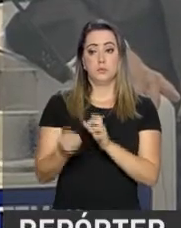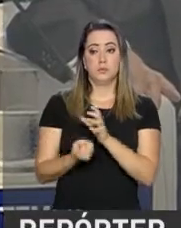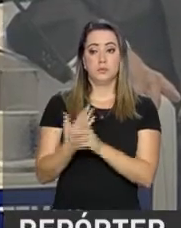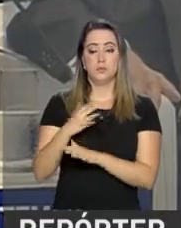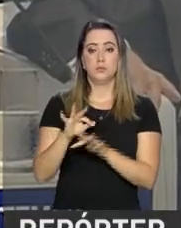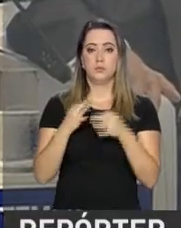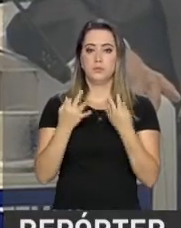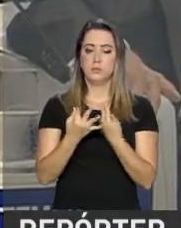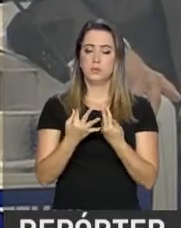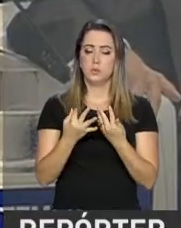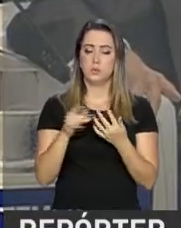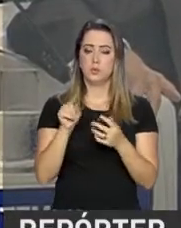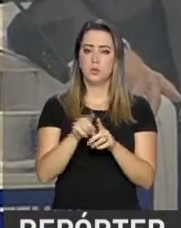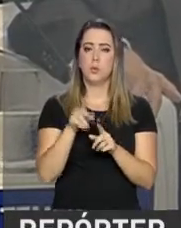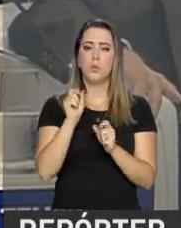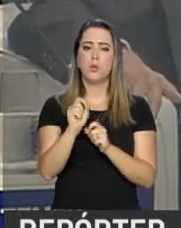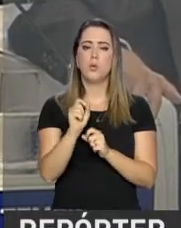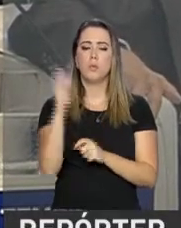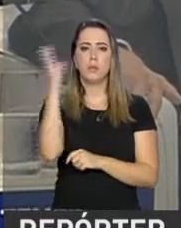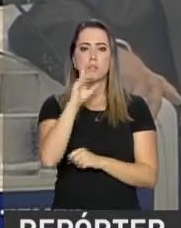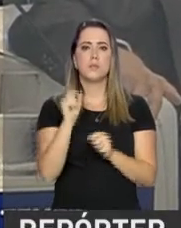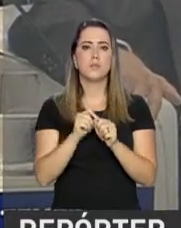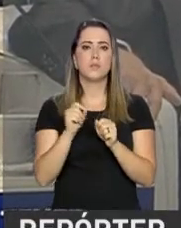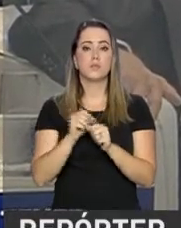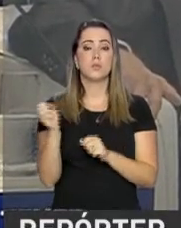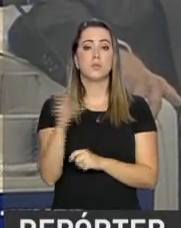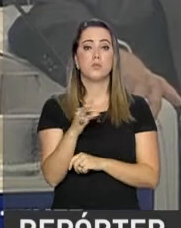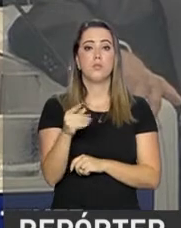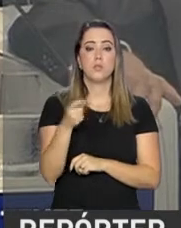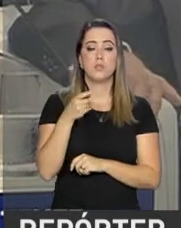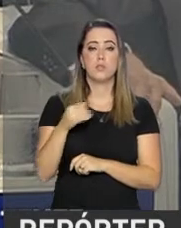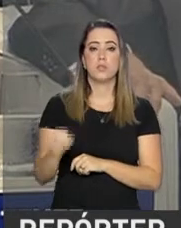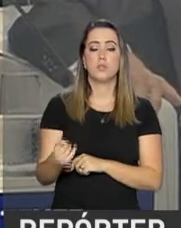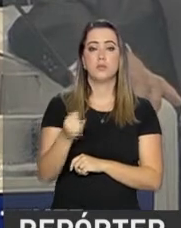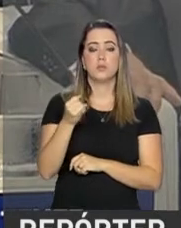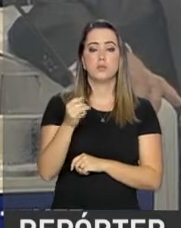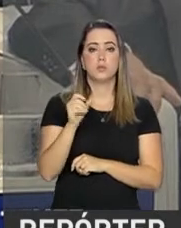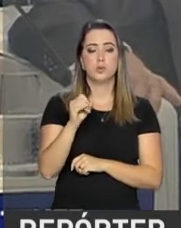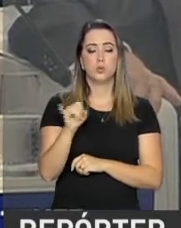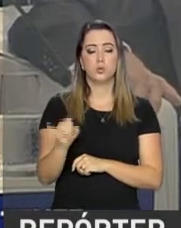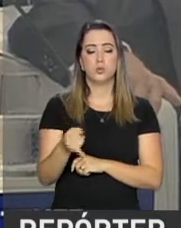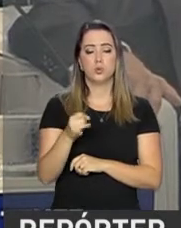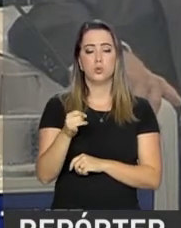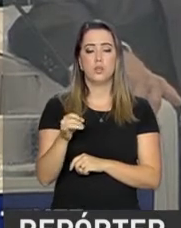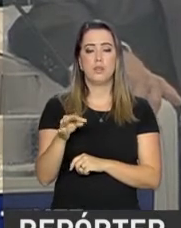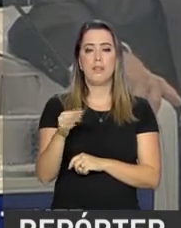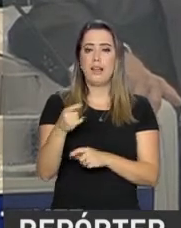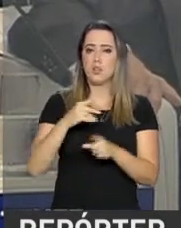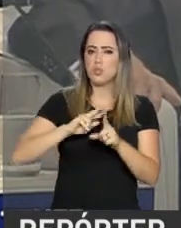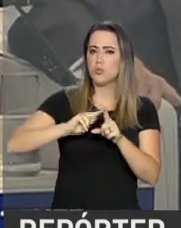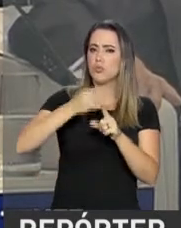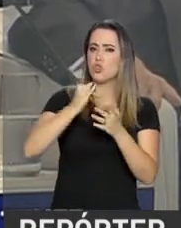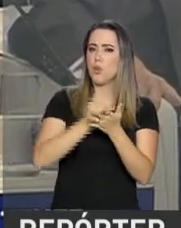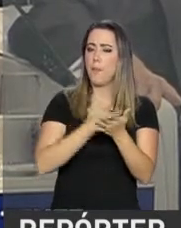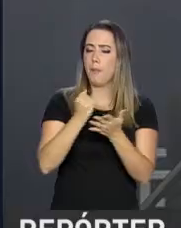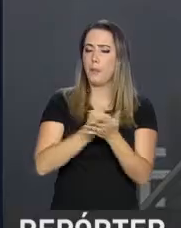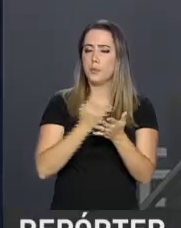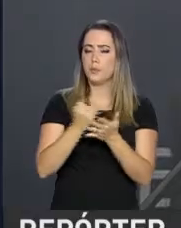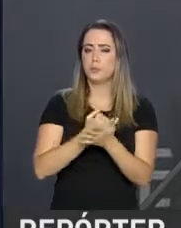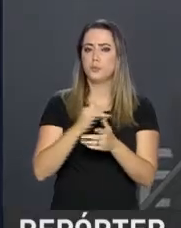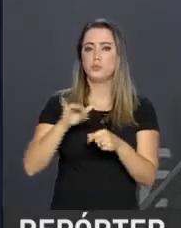foi o que o brasil vai fazer com as novas taxas dos estados unidos sobre o aço e alumínio que afetam as exportações brasileiras